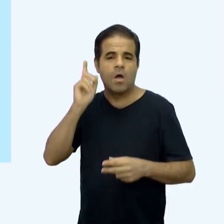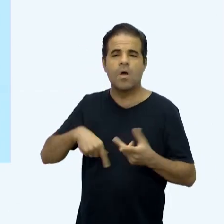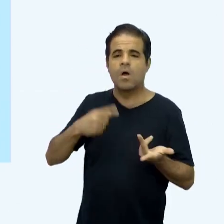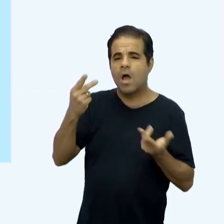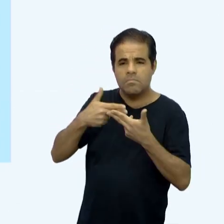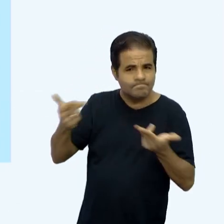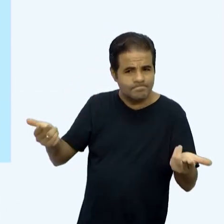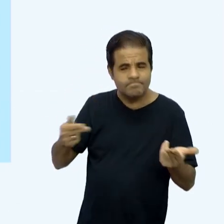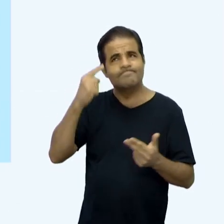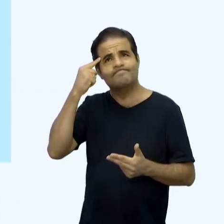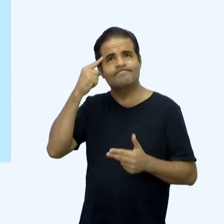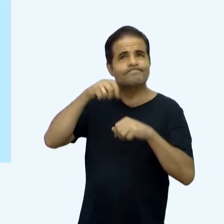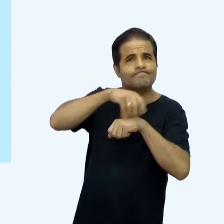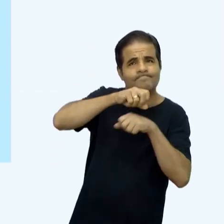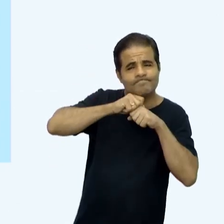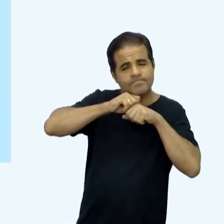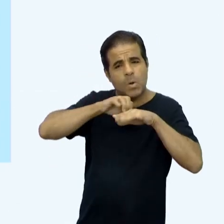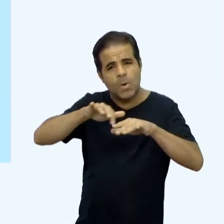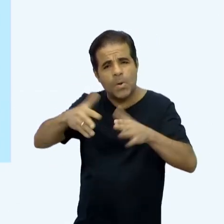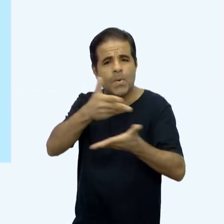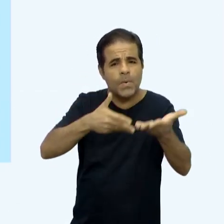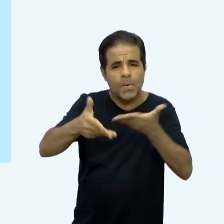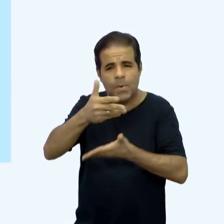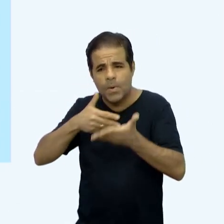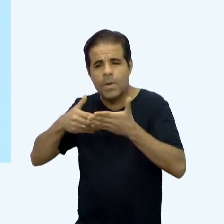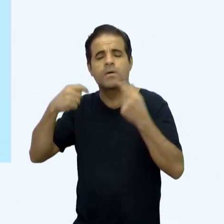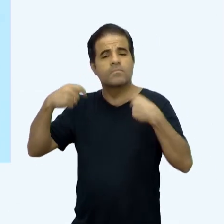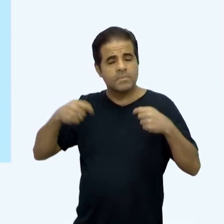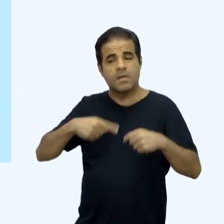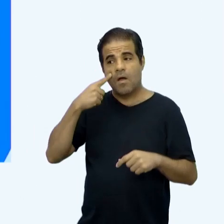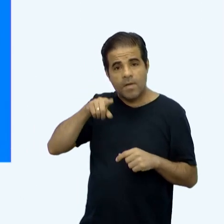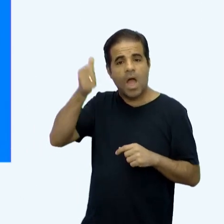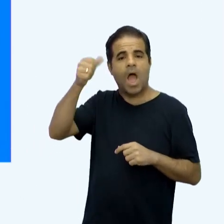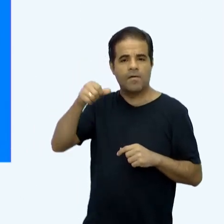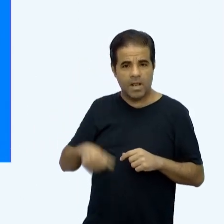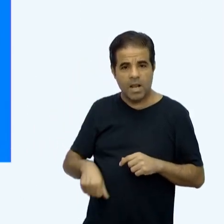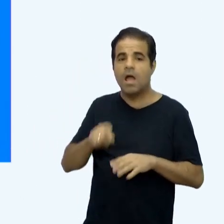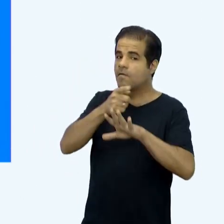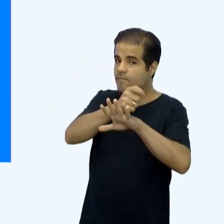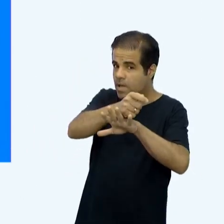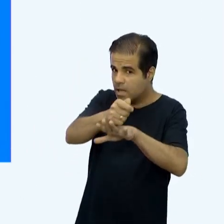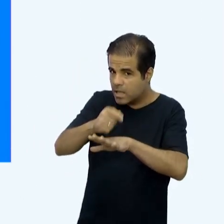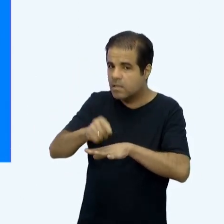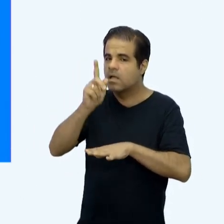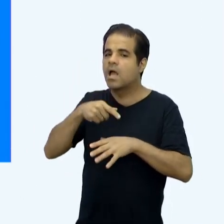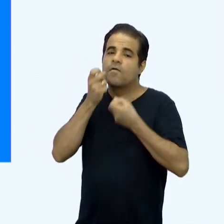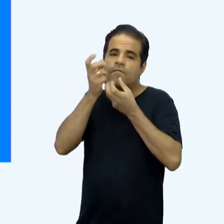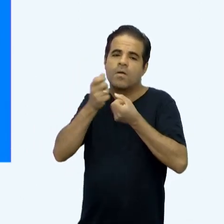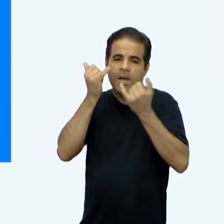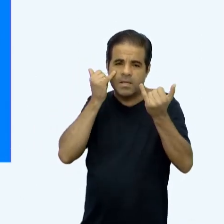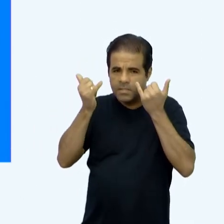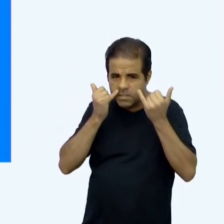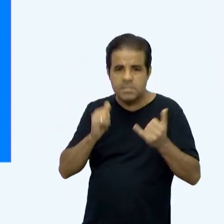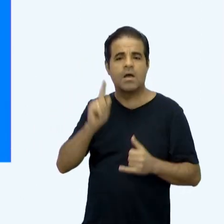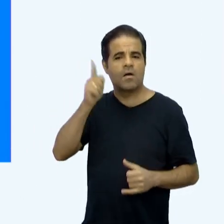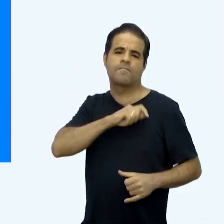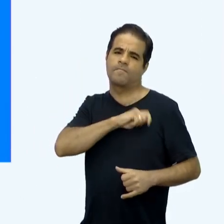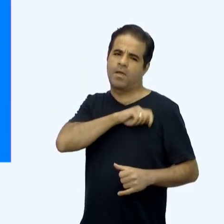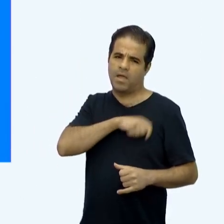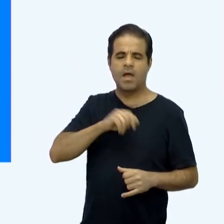textão, antes de sair por aí compartilhando, é preciso avaliar. Fake news são informações